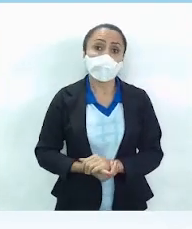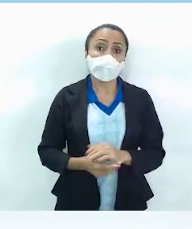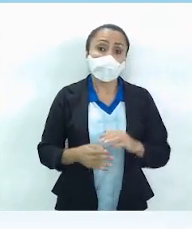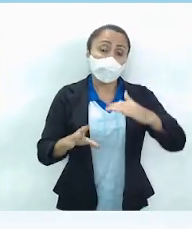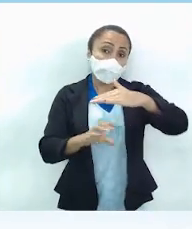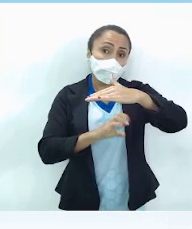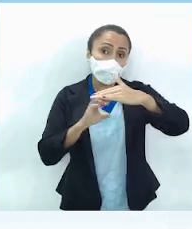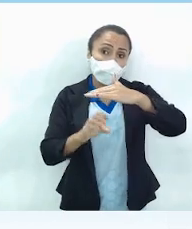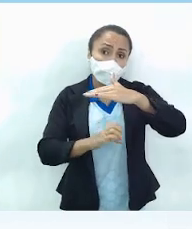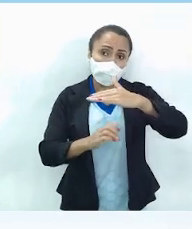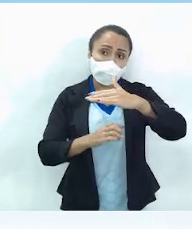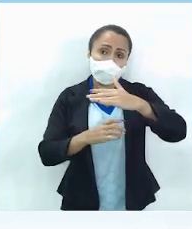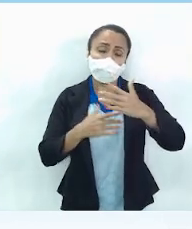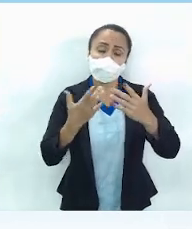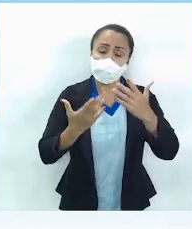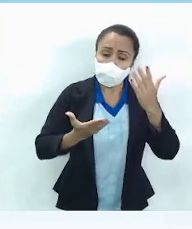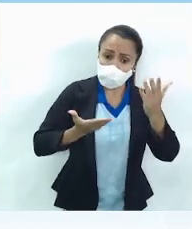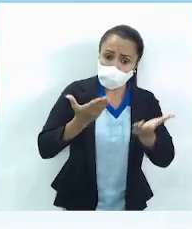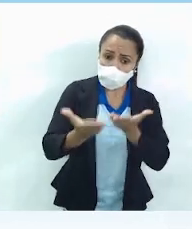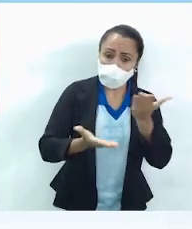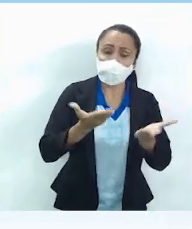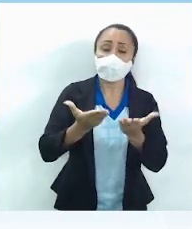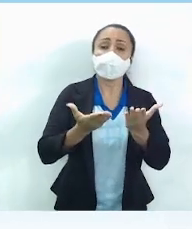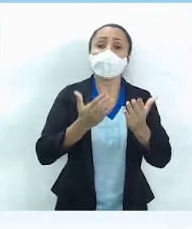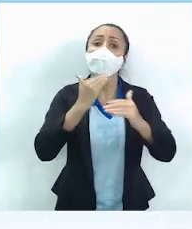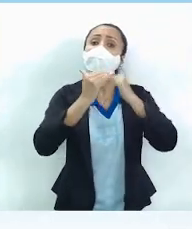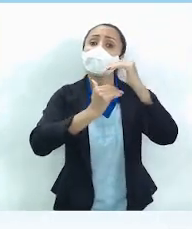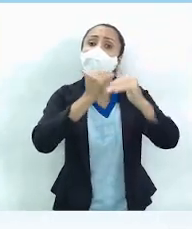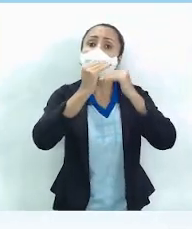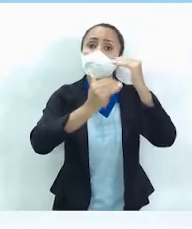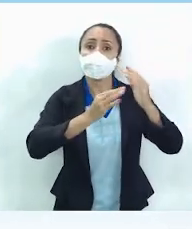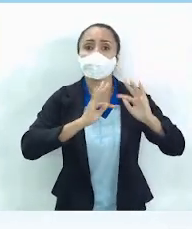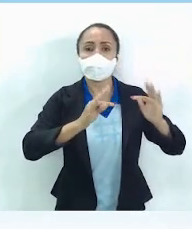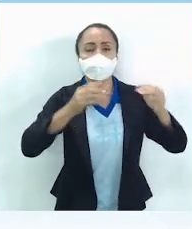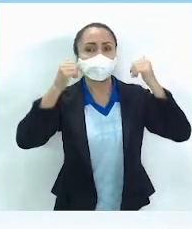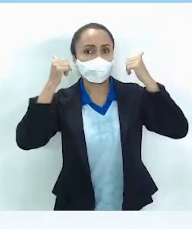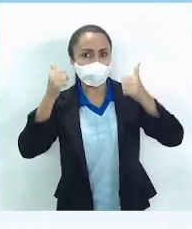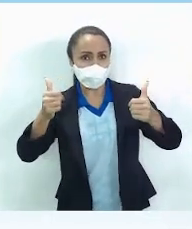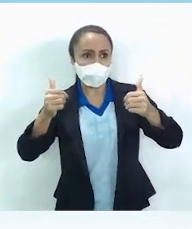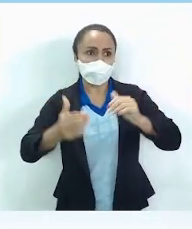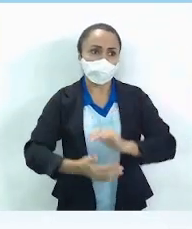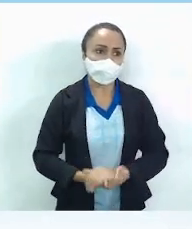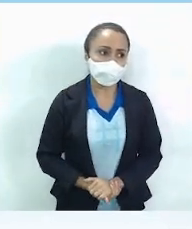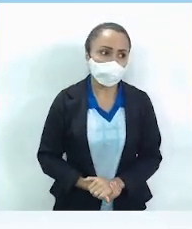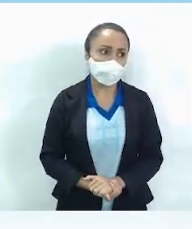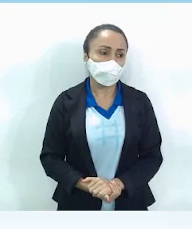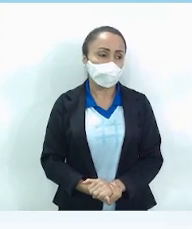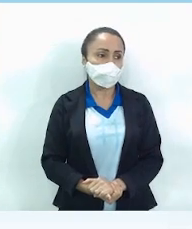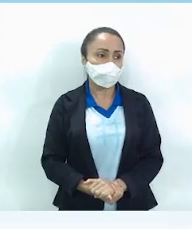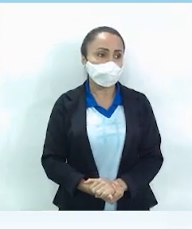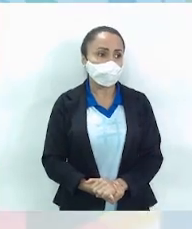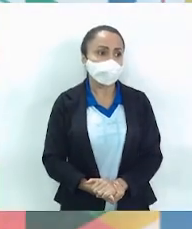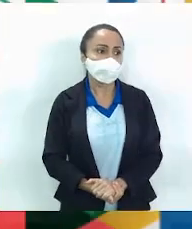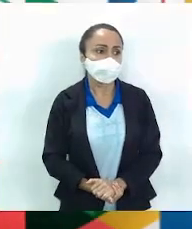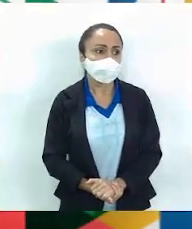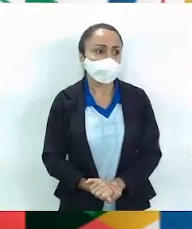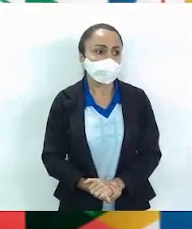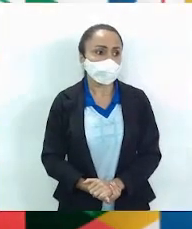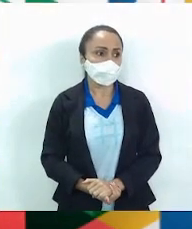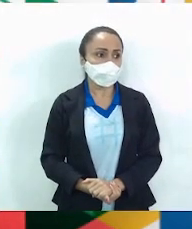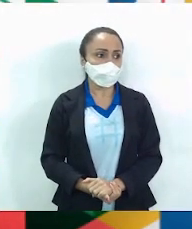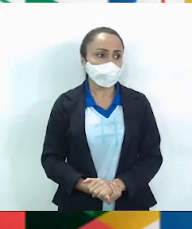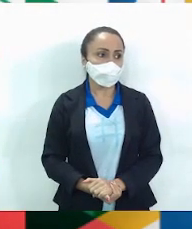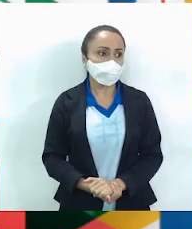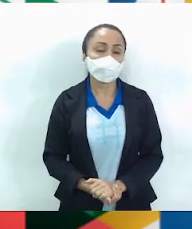empresas que promoveram-se nesse desenvolvimento tecnológico. Beleza? Vamos embora. Agora a